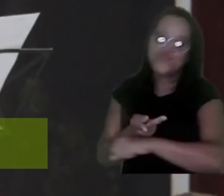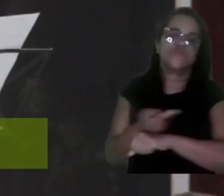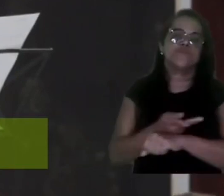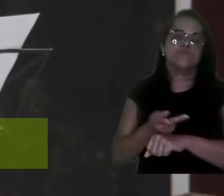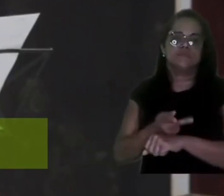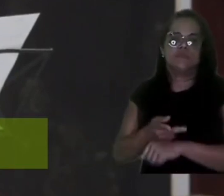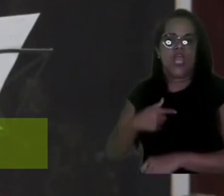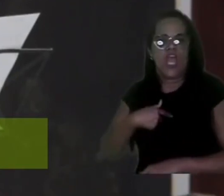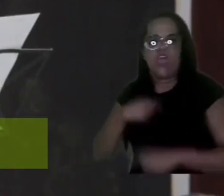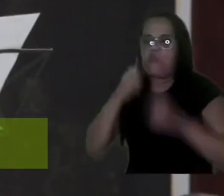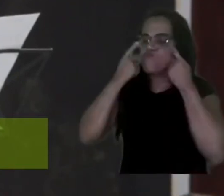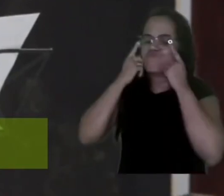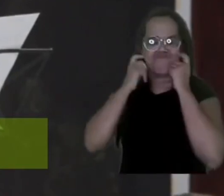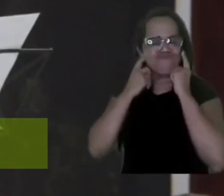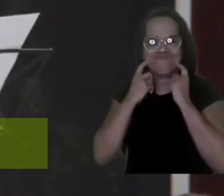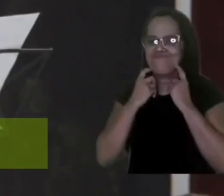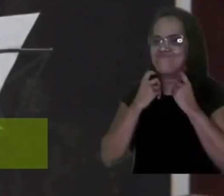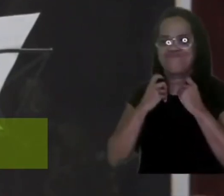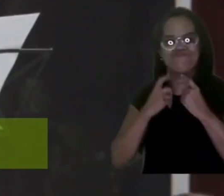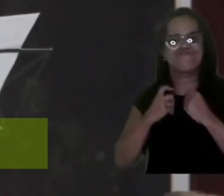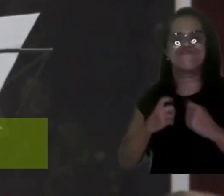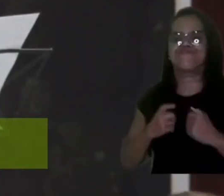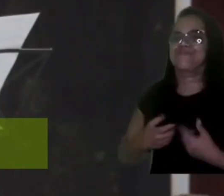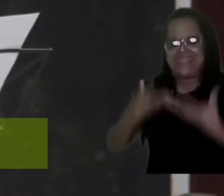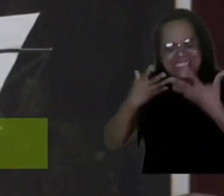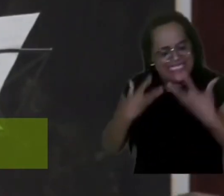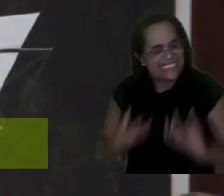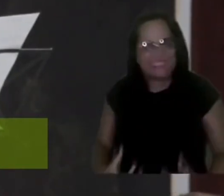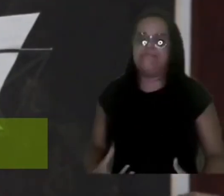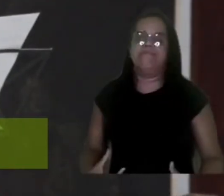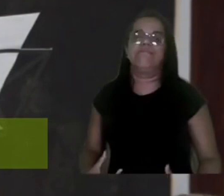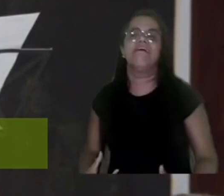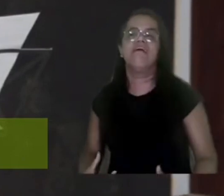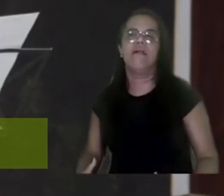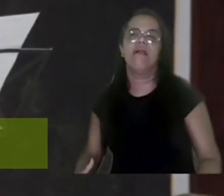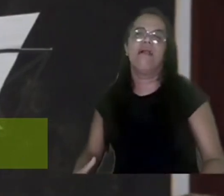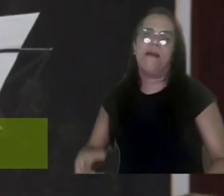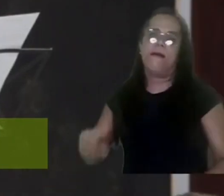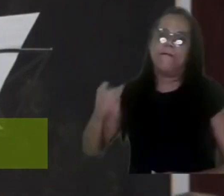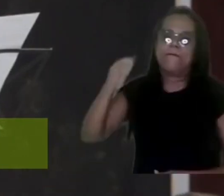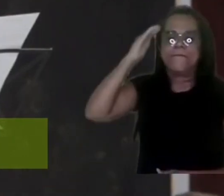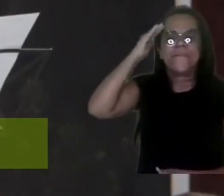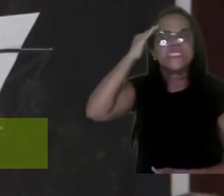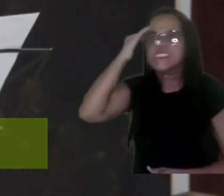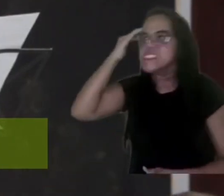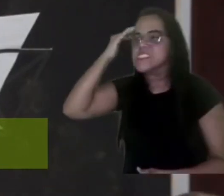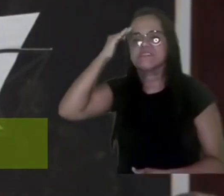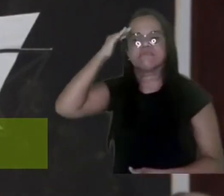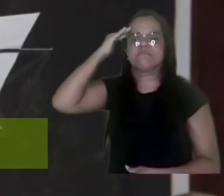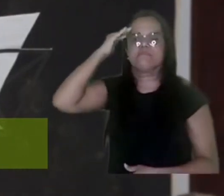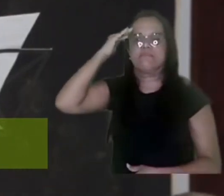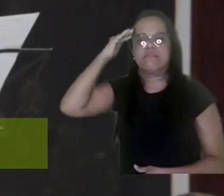eu chorar, as minhas lágrimas serão para regar